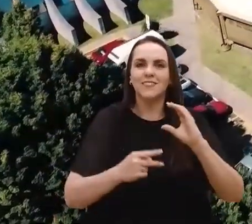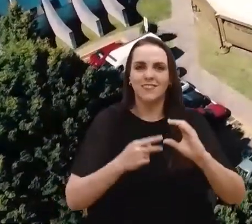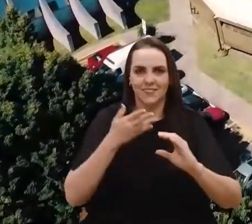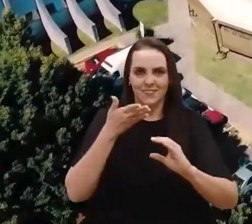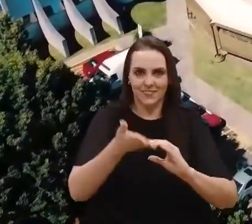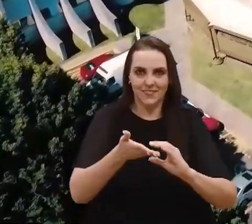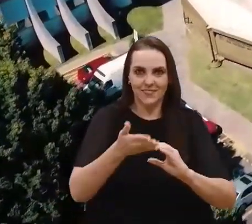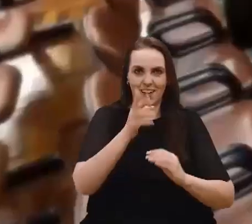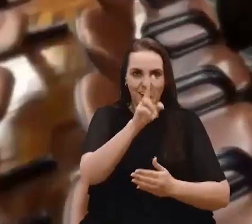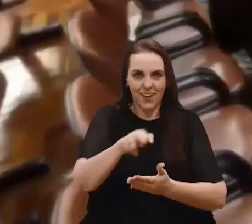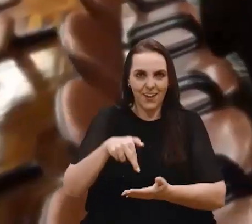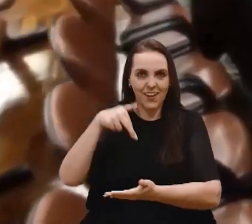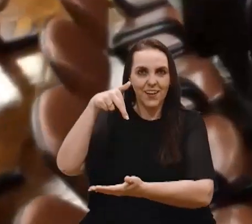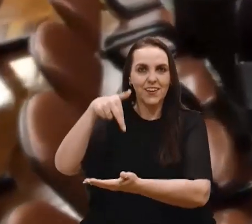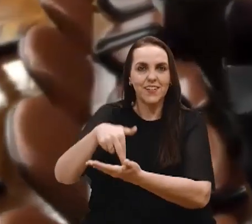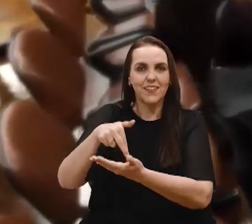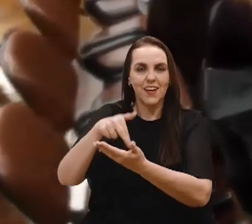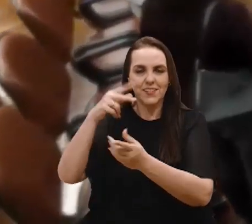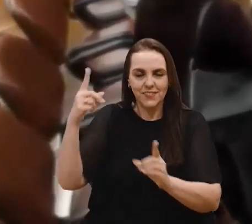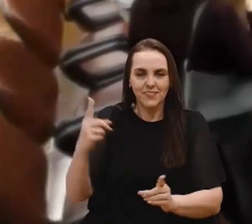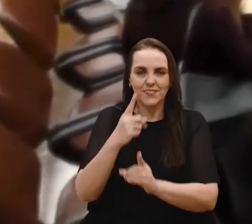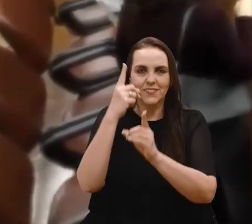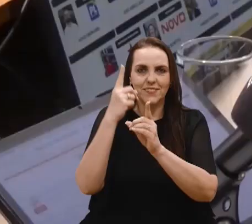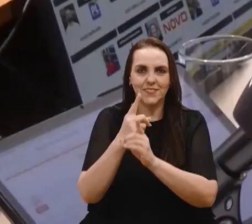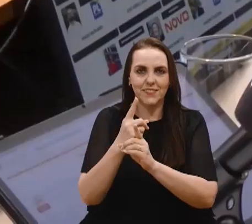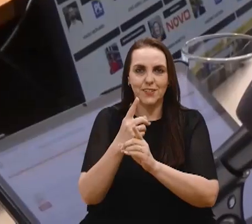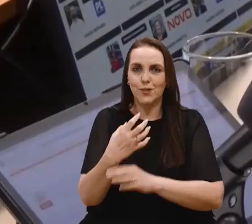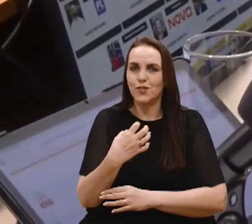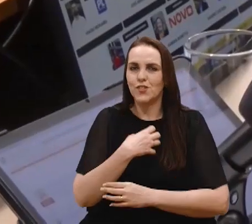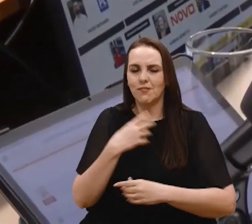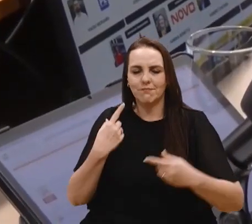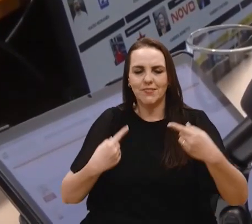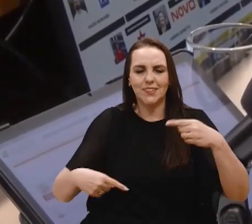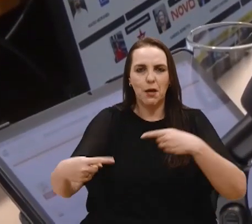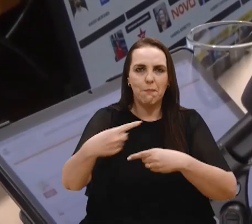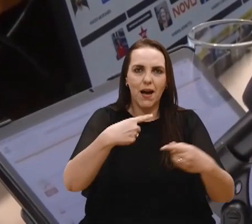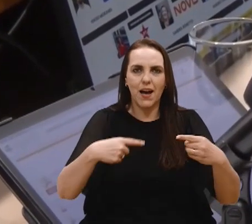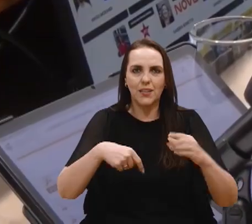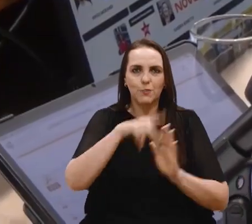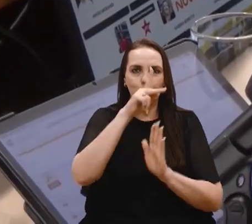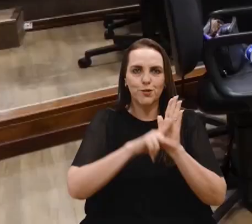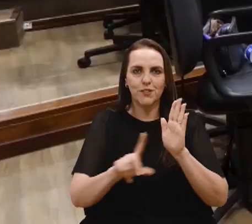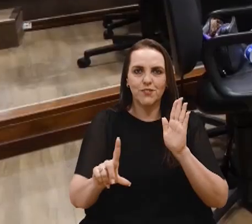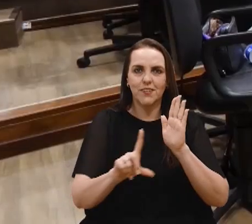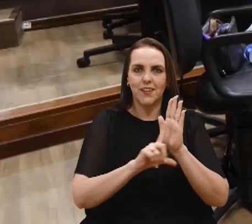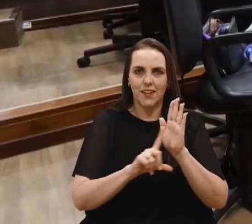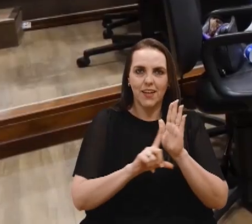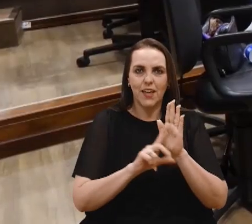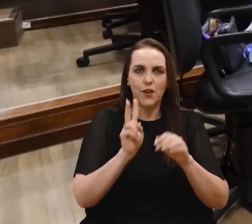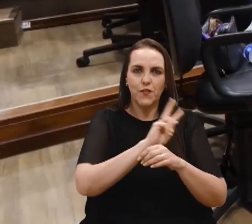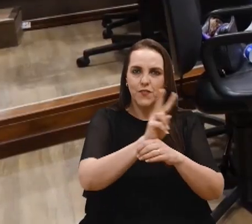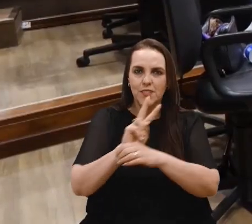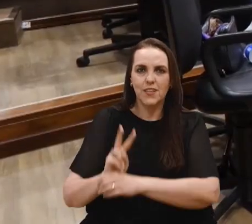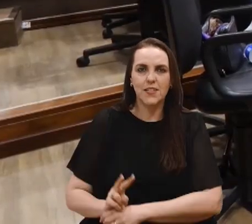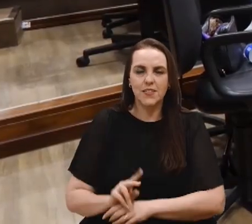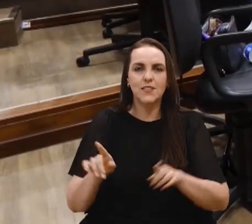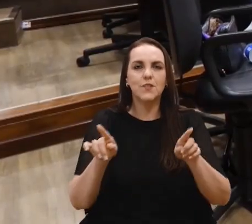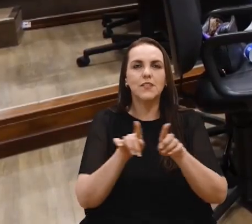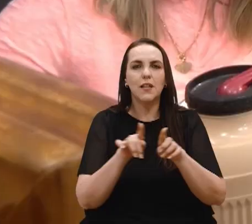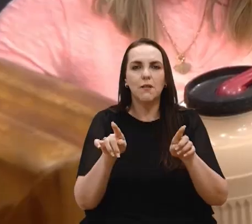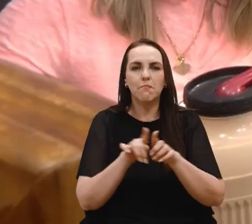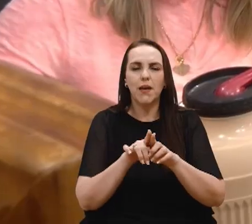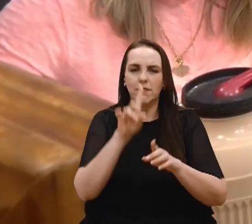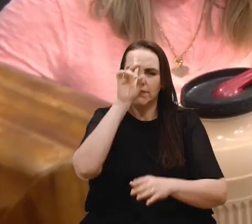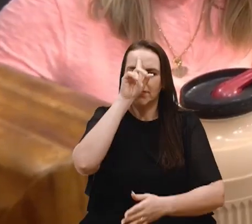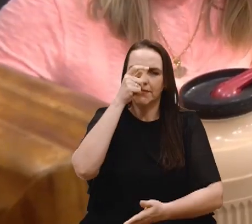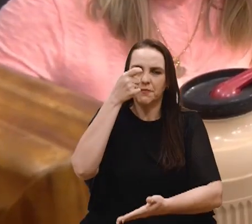de Vereadores que essa realidade se encontra, em forma de debates, projetos de lei, fiscalização e